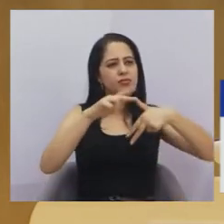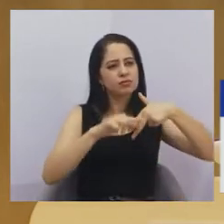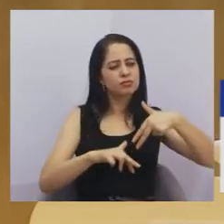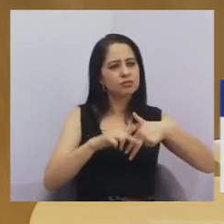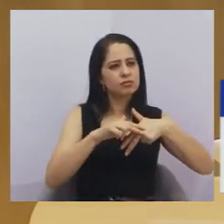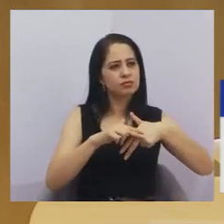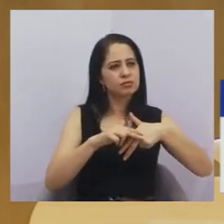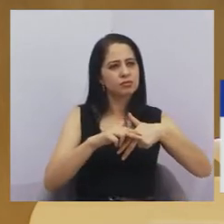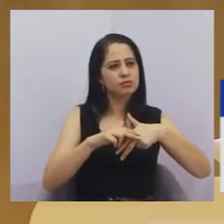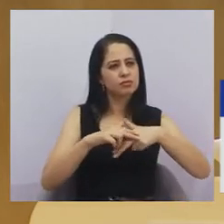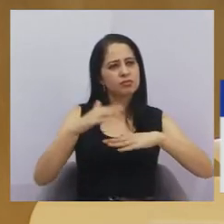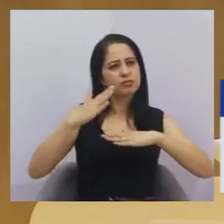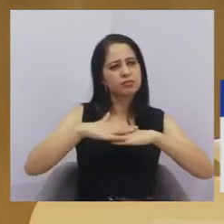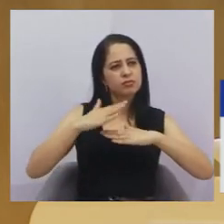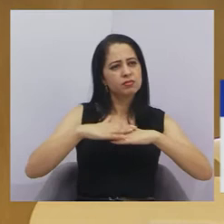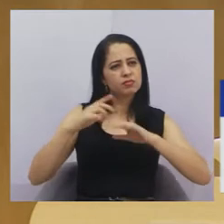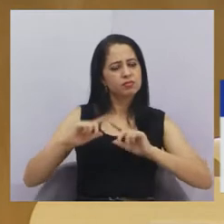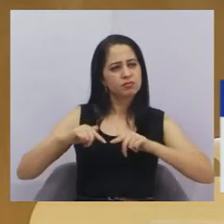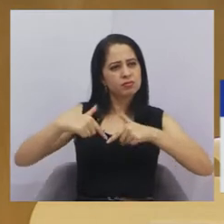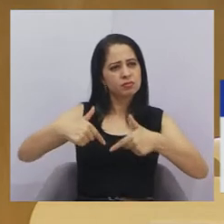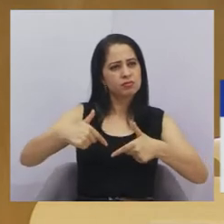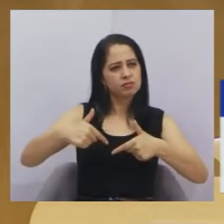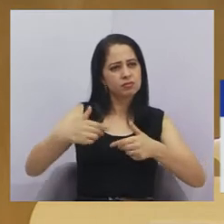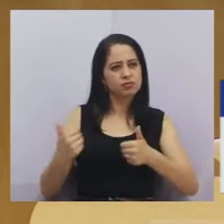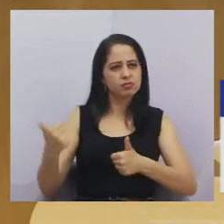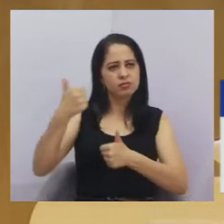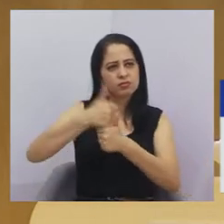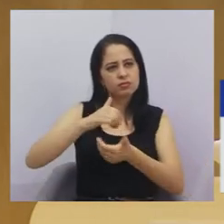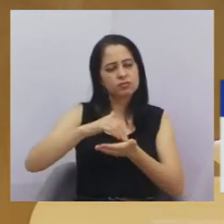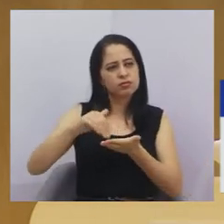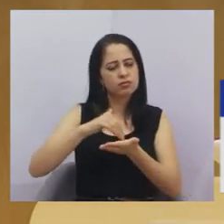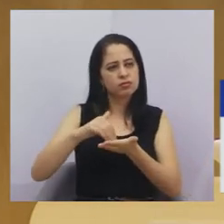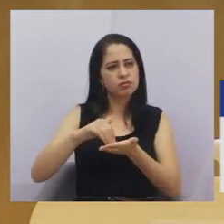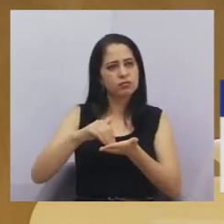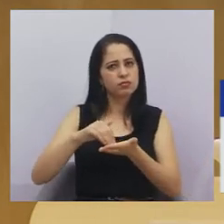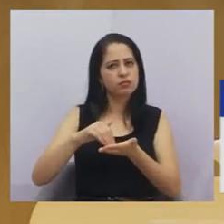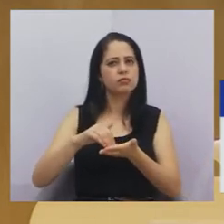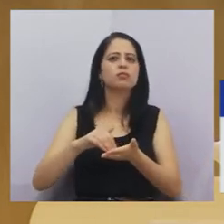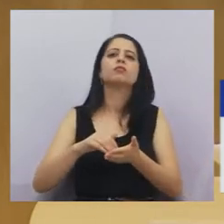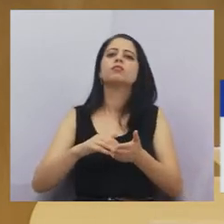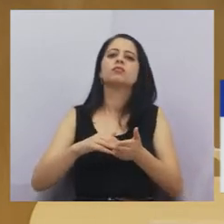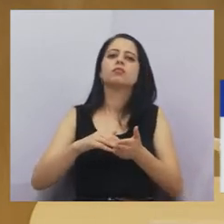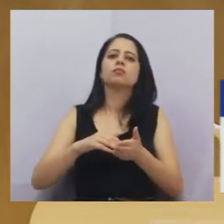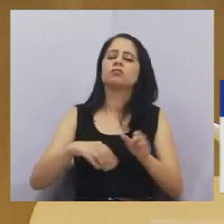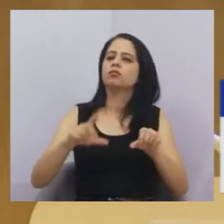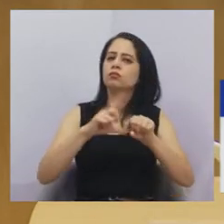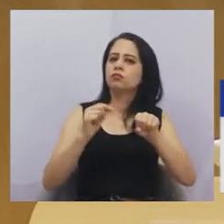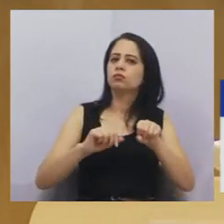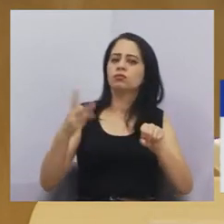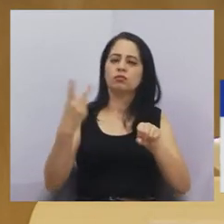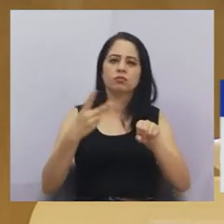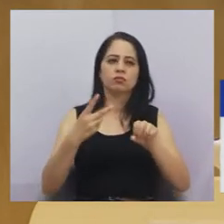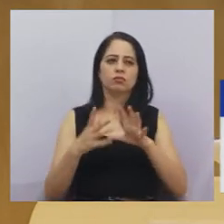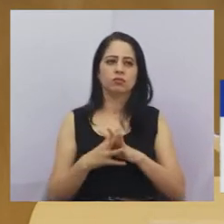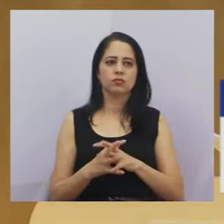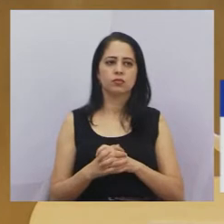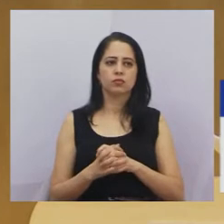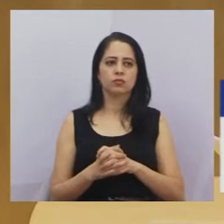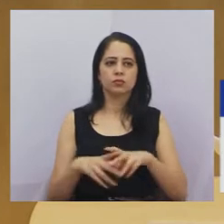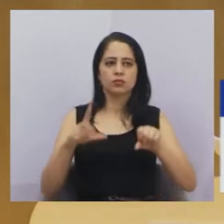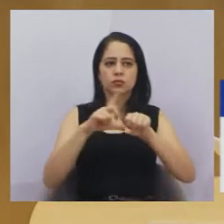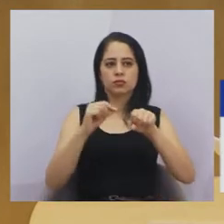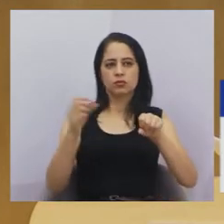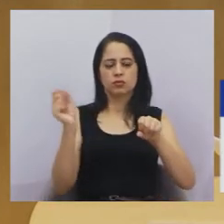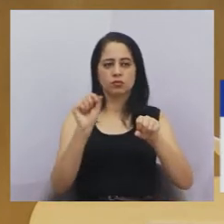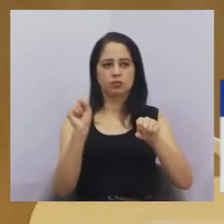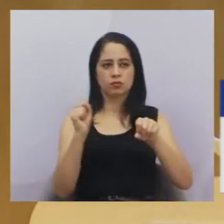praticar todos os atos de direção para a competência da subsecretaria prevista no artigo 2º dessa lei. Artigo